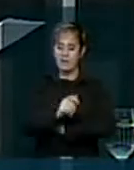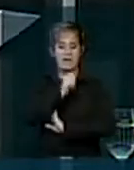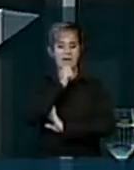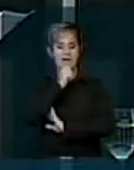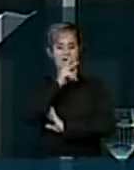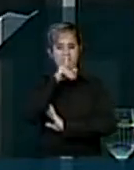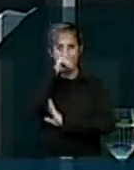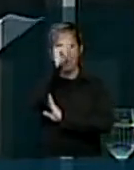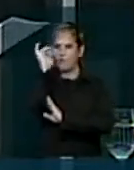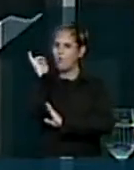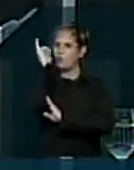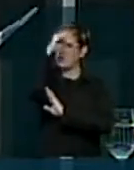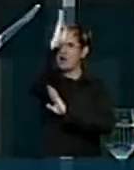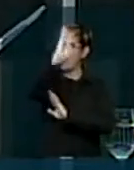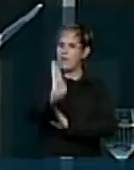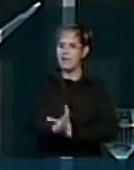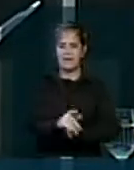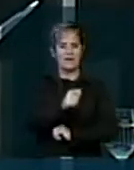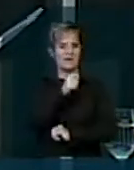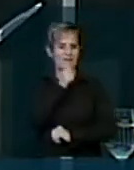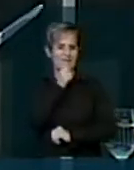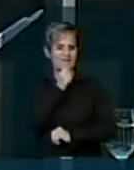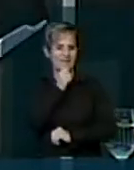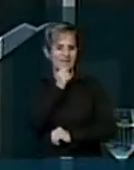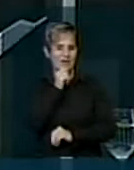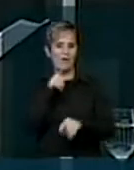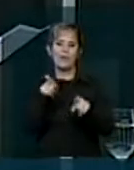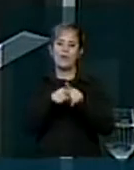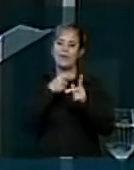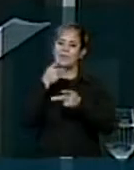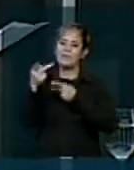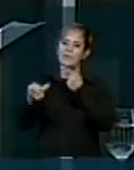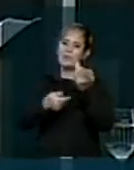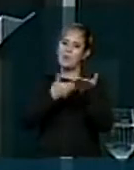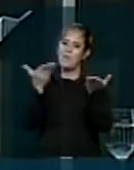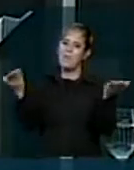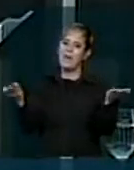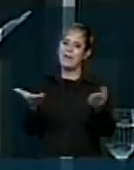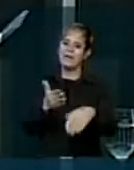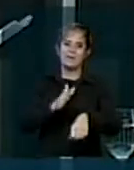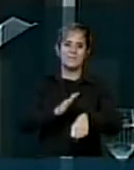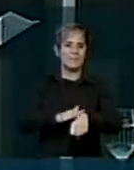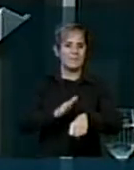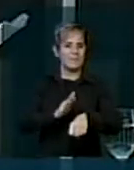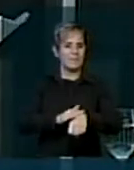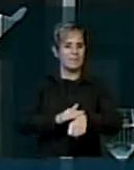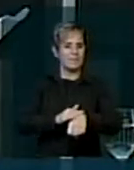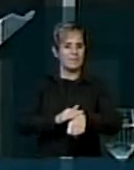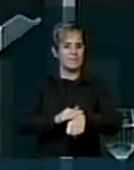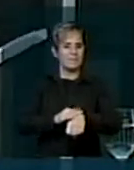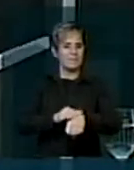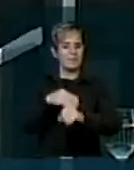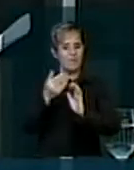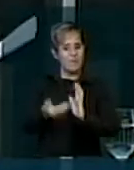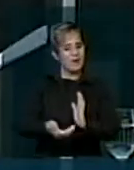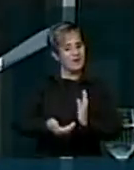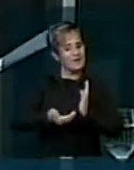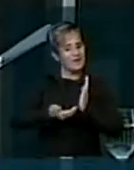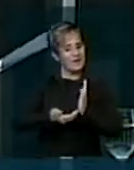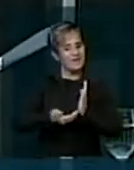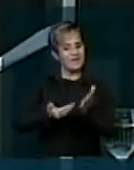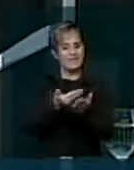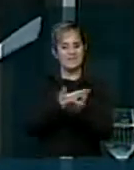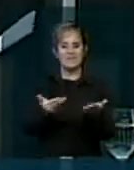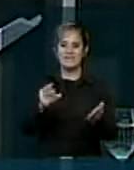Força Aérea Brasileira. Compartilhando também esse momento, senhor presidente, com a Câmara dos Deputados, com